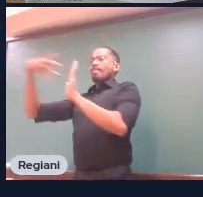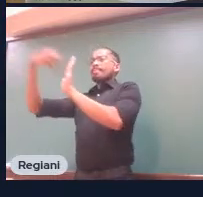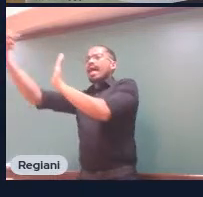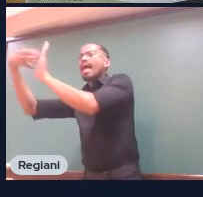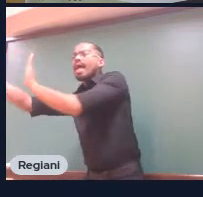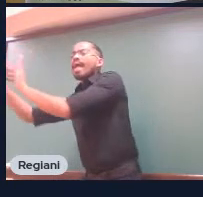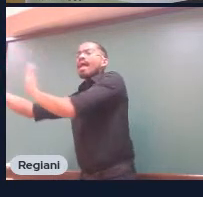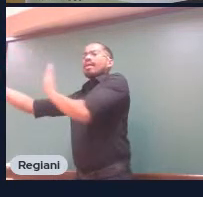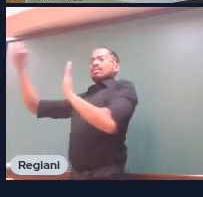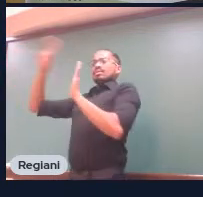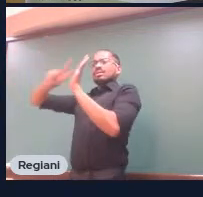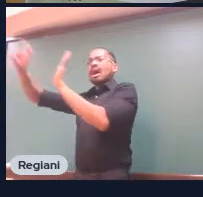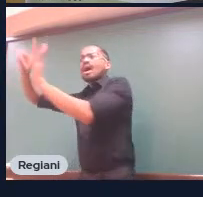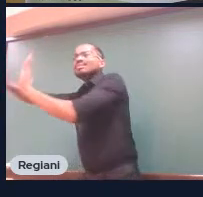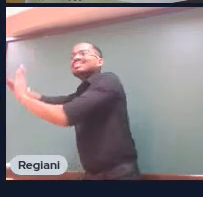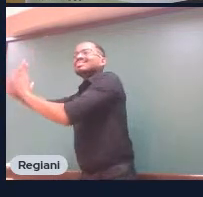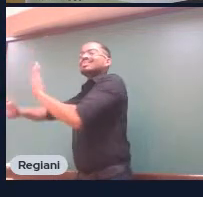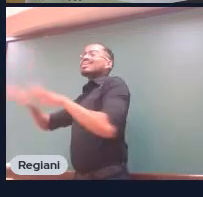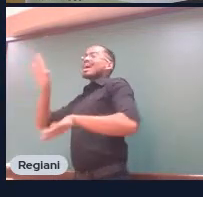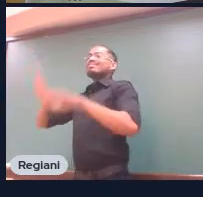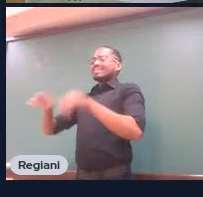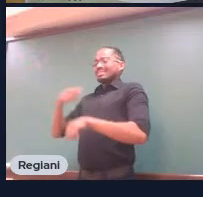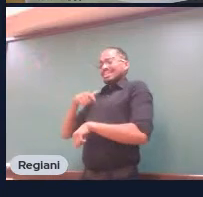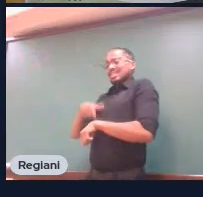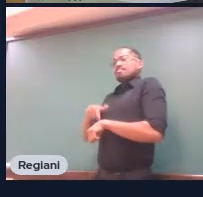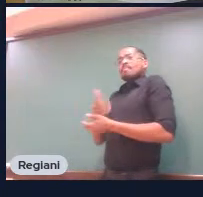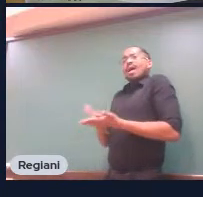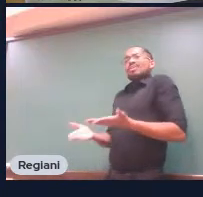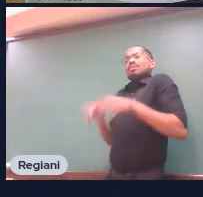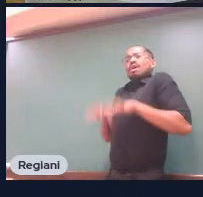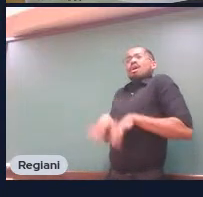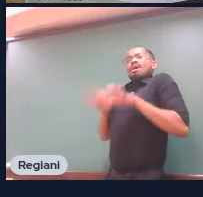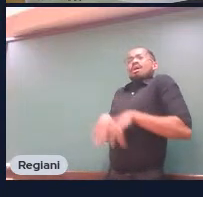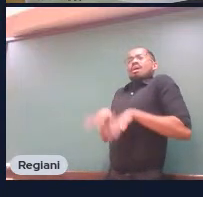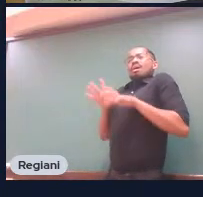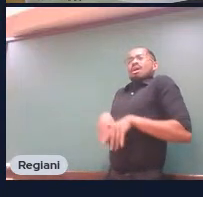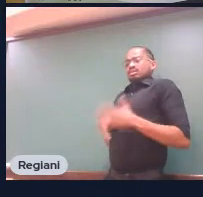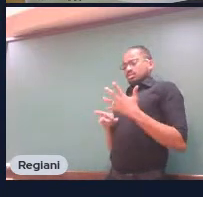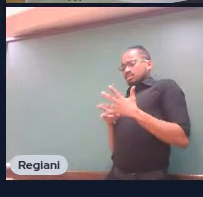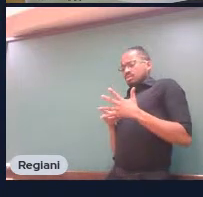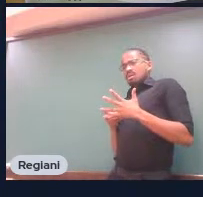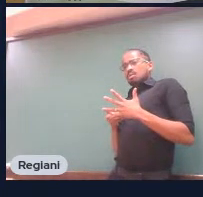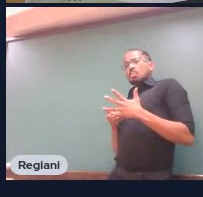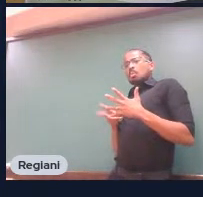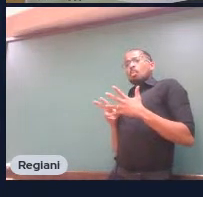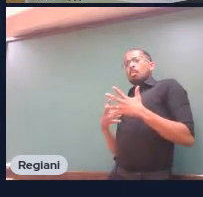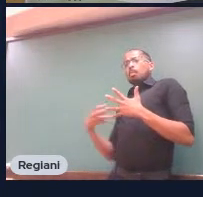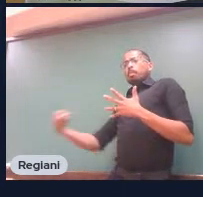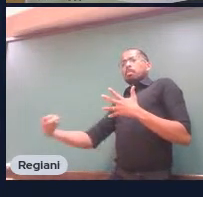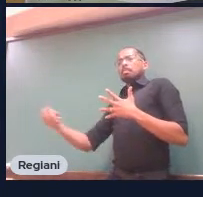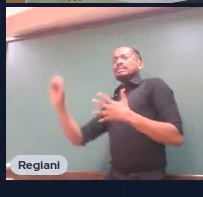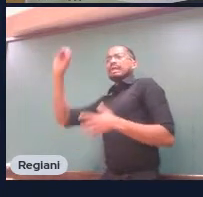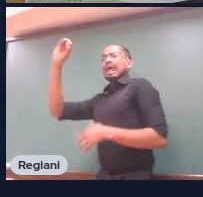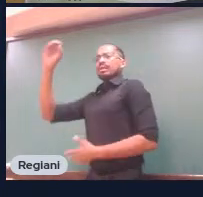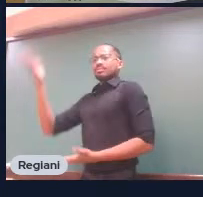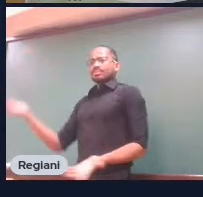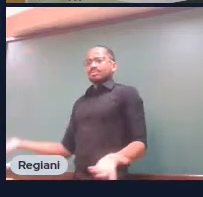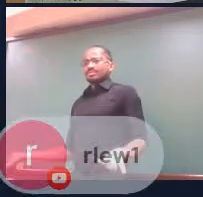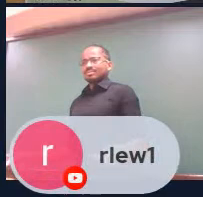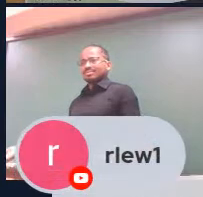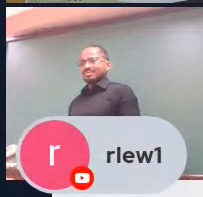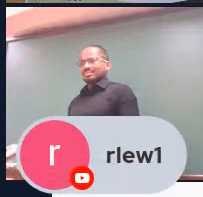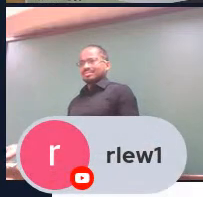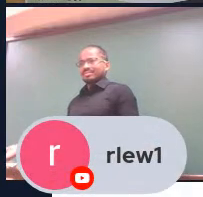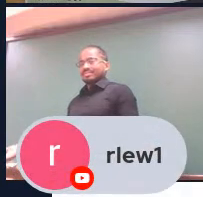de gastar o nosso tempo com os outros 2, não é? Que não vão nem ser lidos. Além